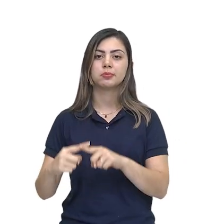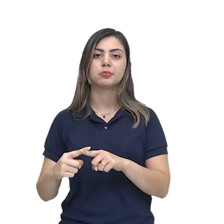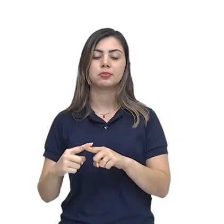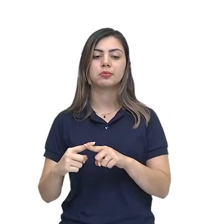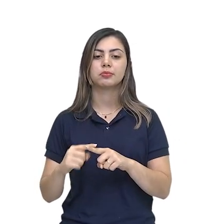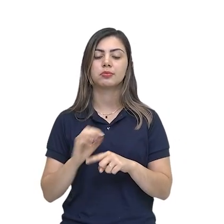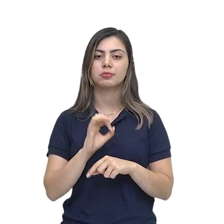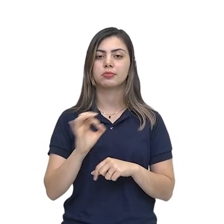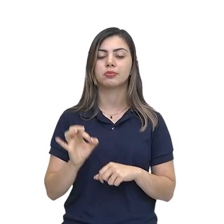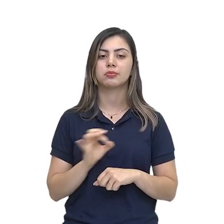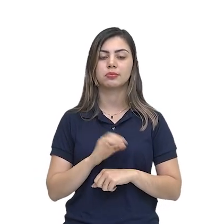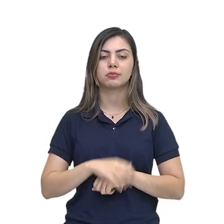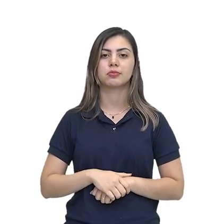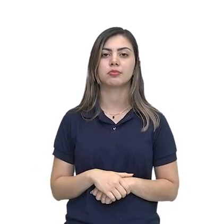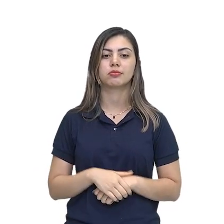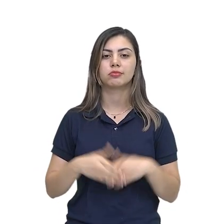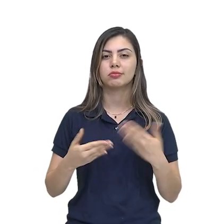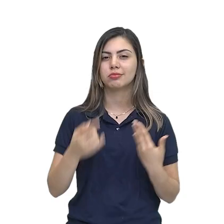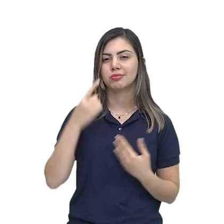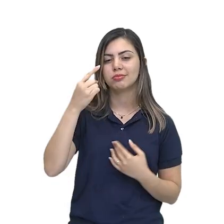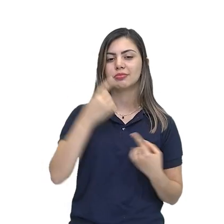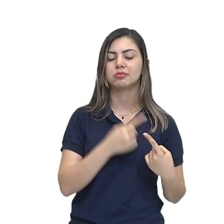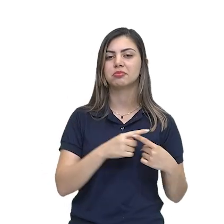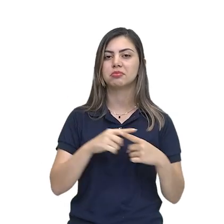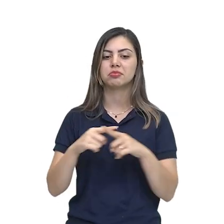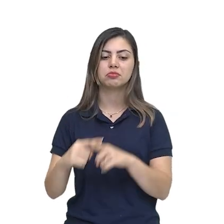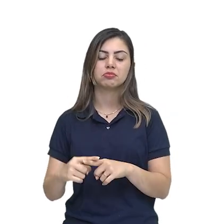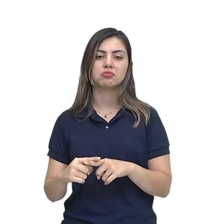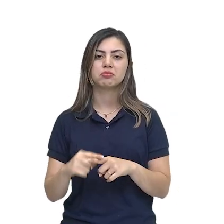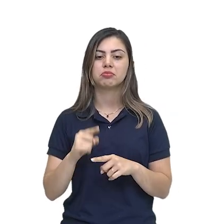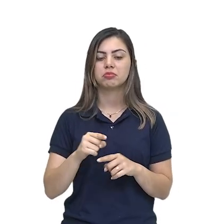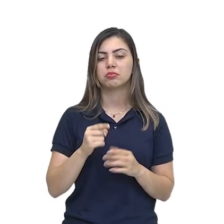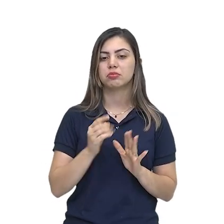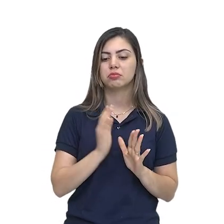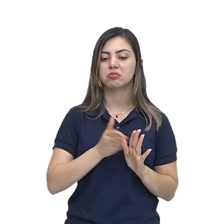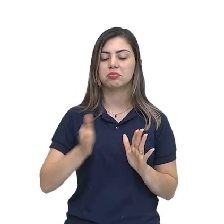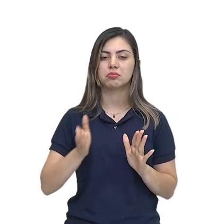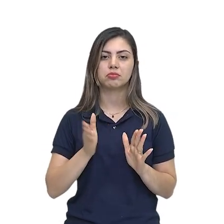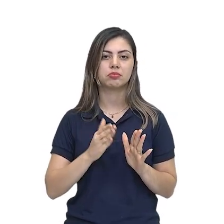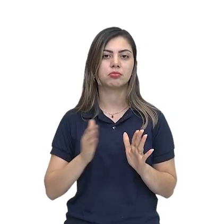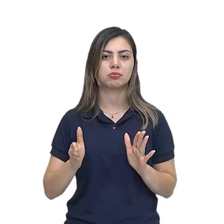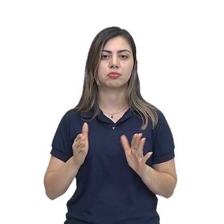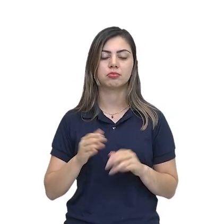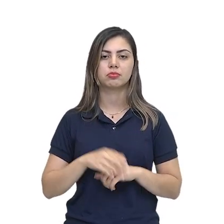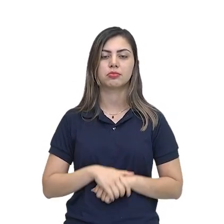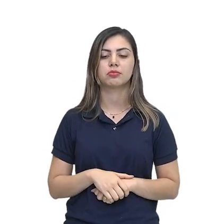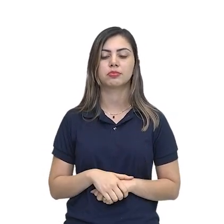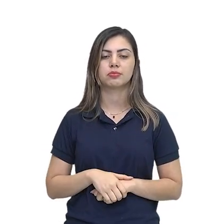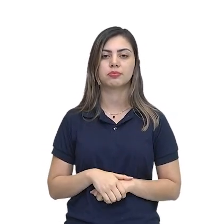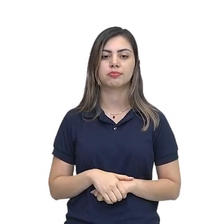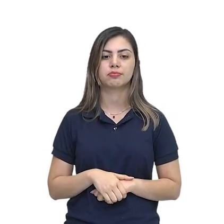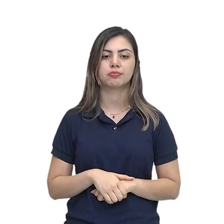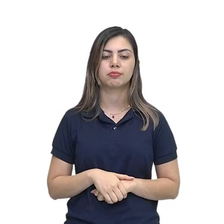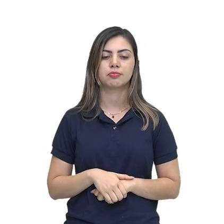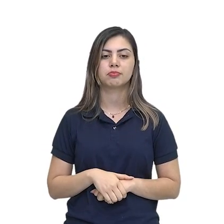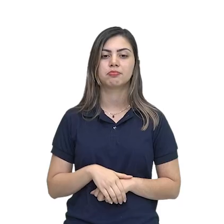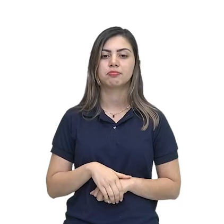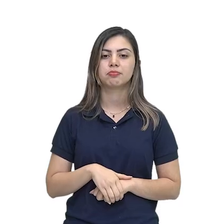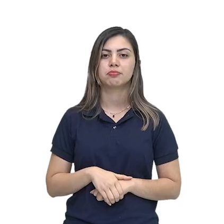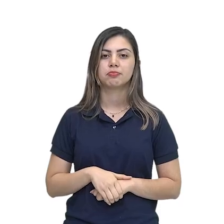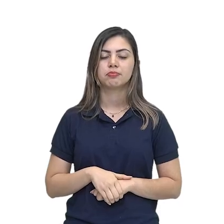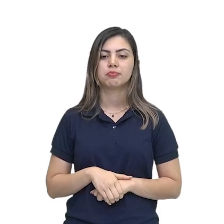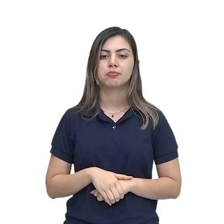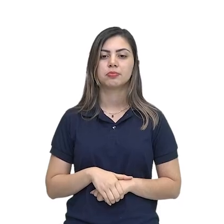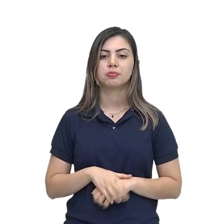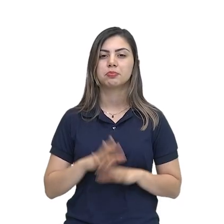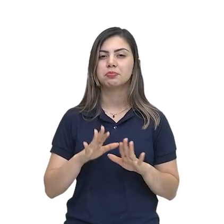porque é uma multiplicação. E aí na multiplicação você não precisa se preocupar. Mas, quanto é que